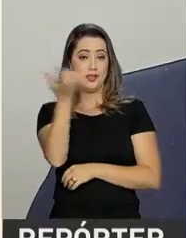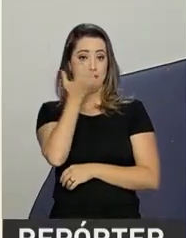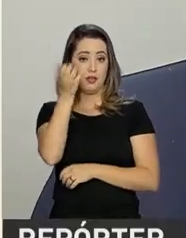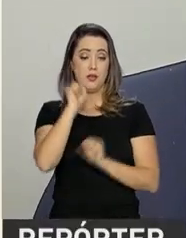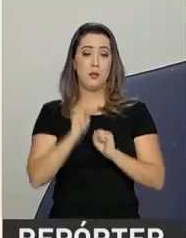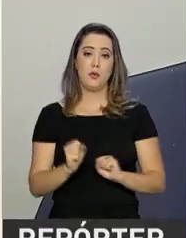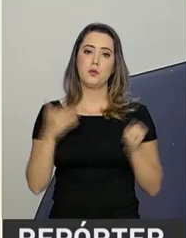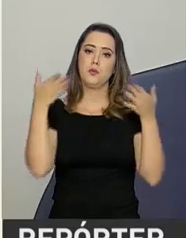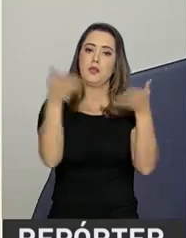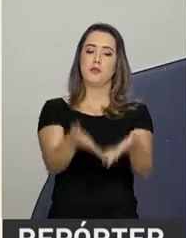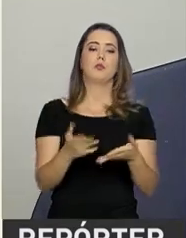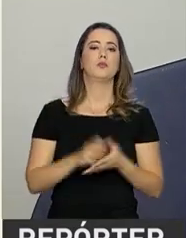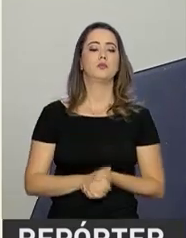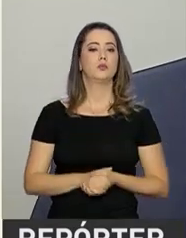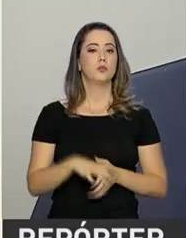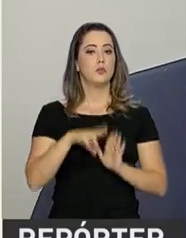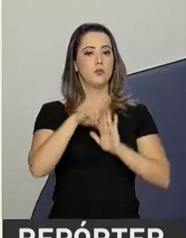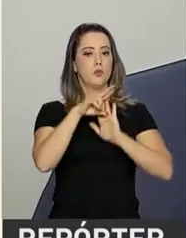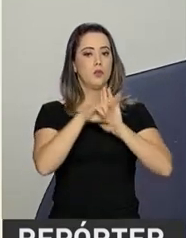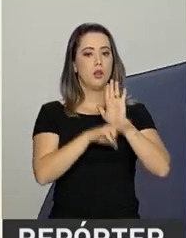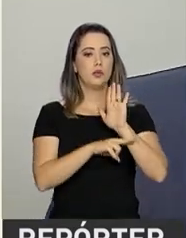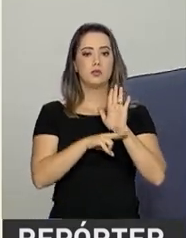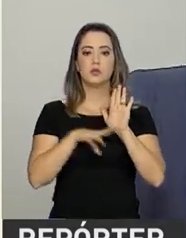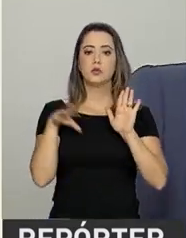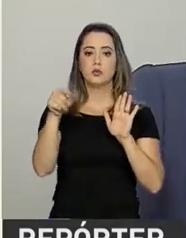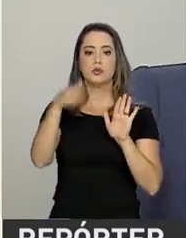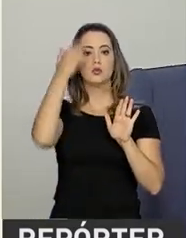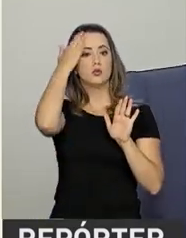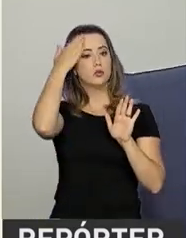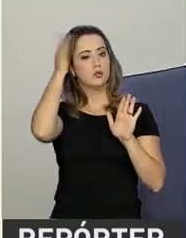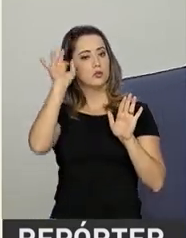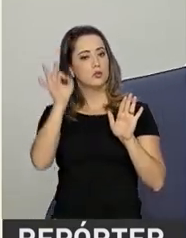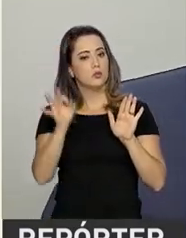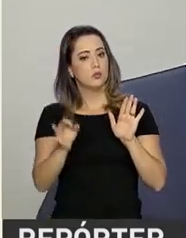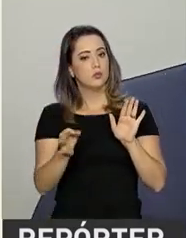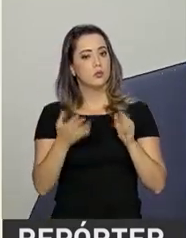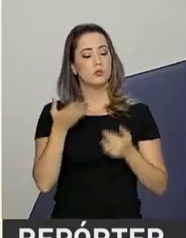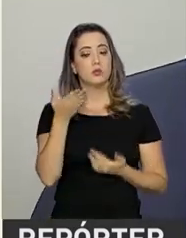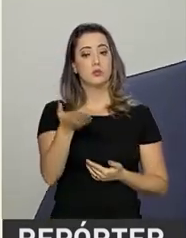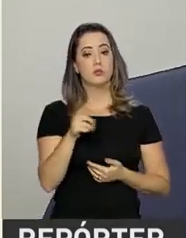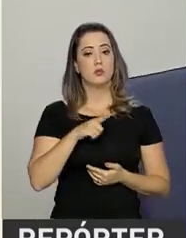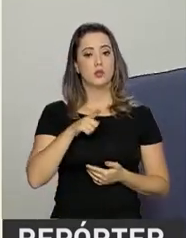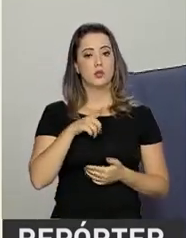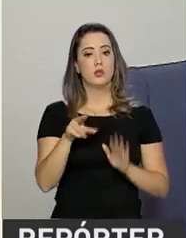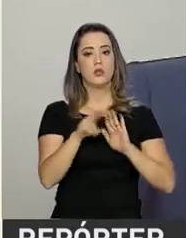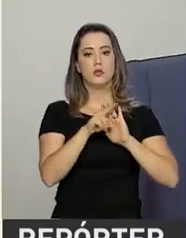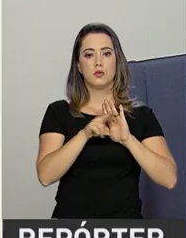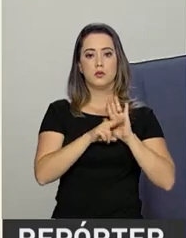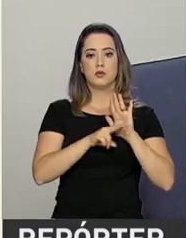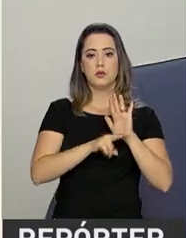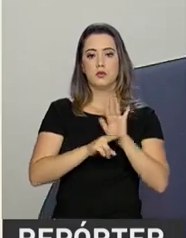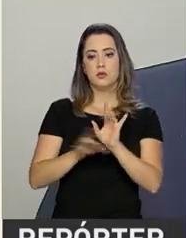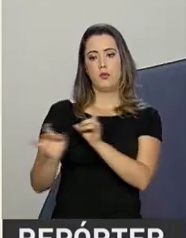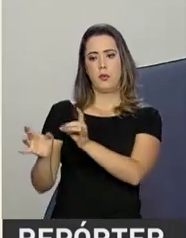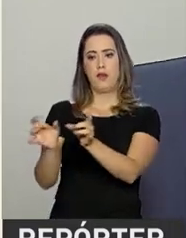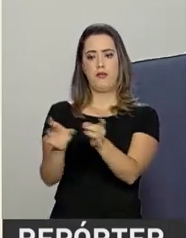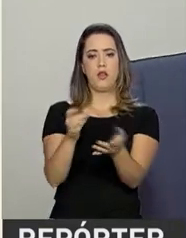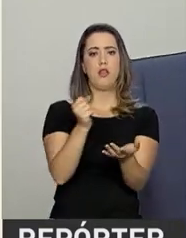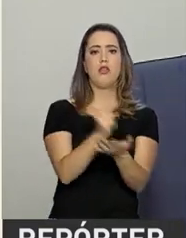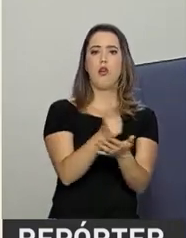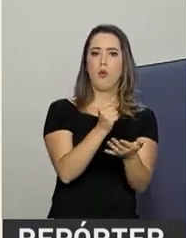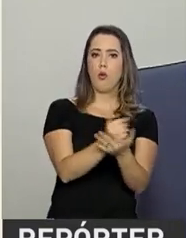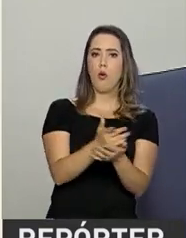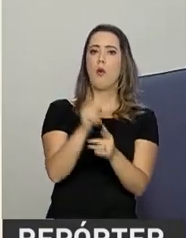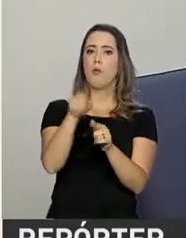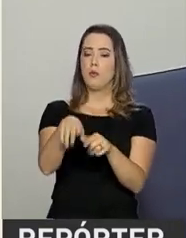serão o de conhecimento geral a critérios para que a concorrência seja uma